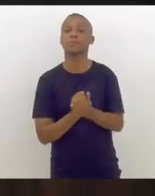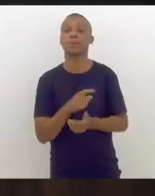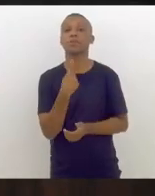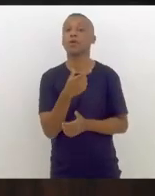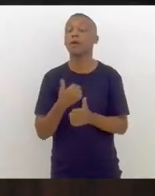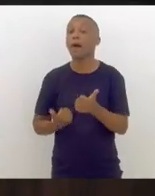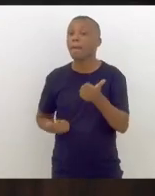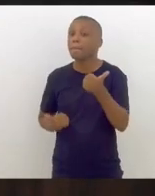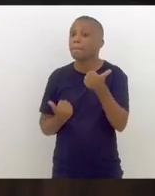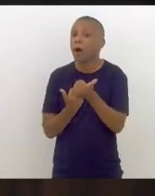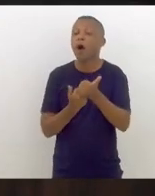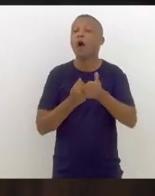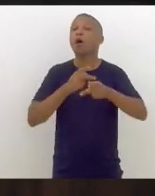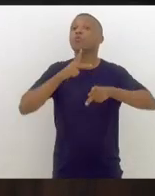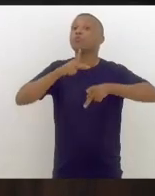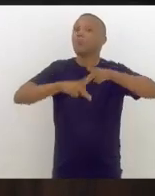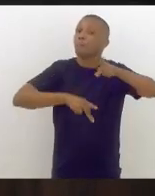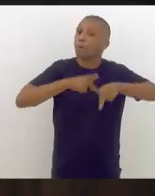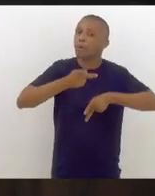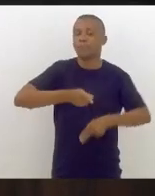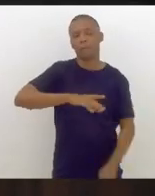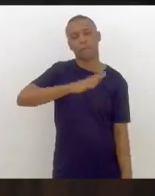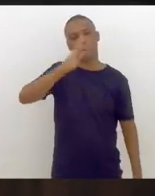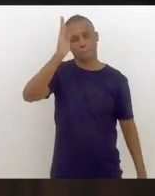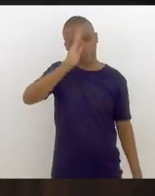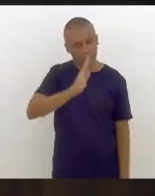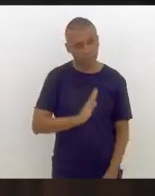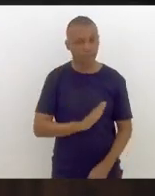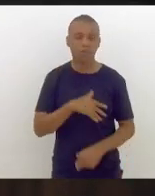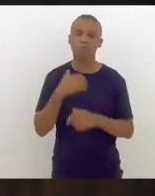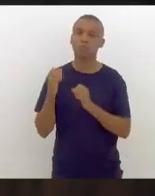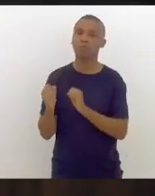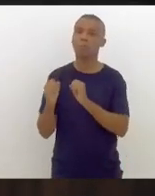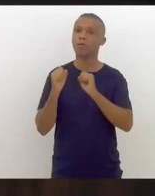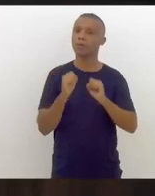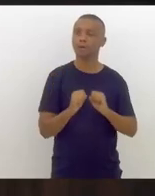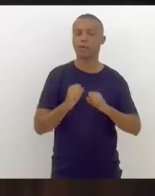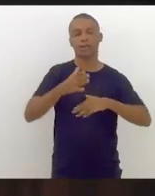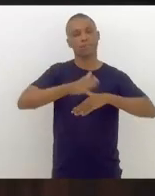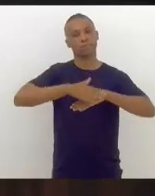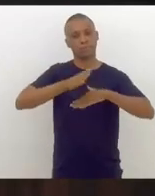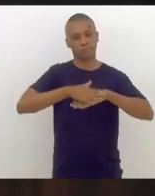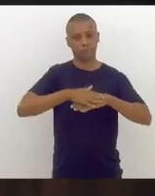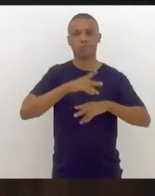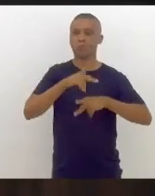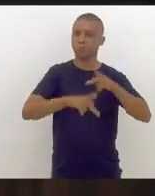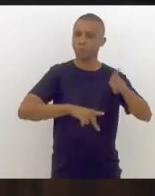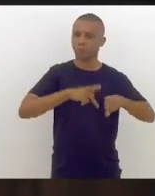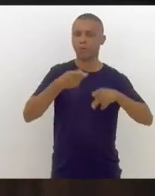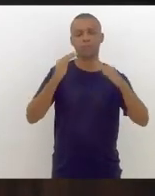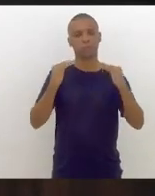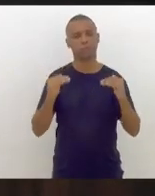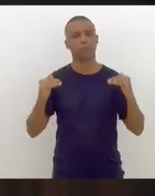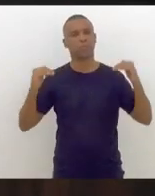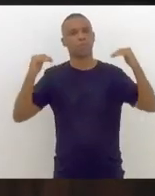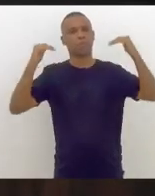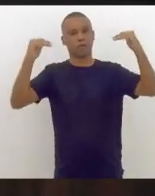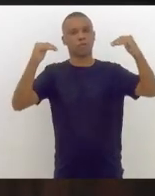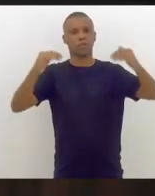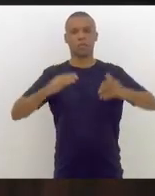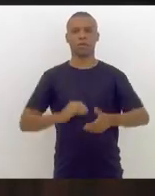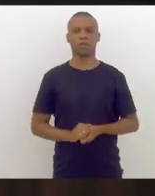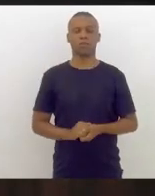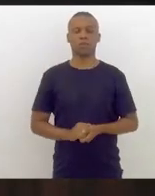do lado do povo brasileiro do poder que emana do povo da soberania do povo